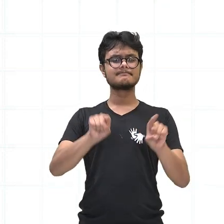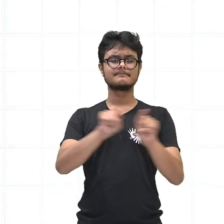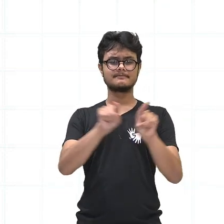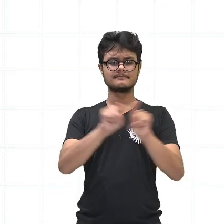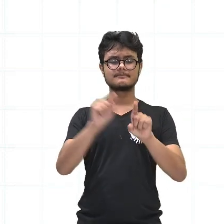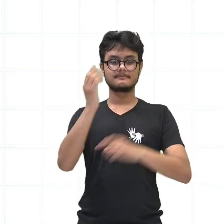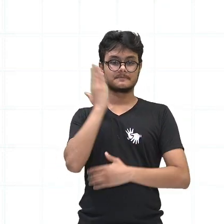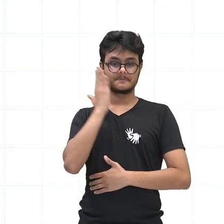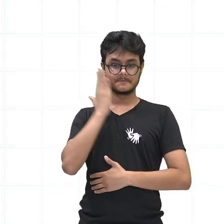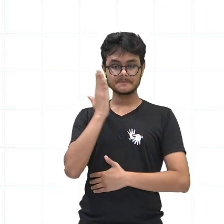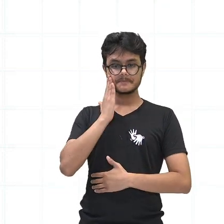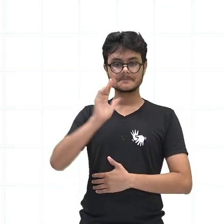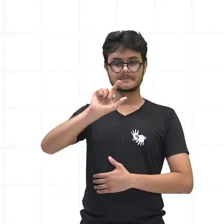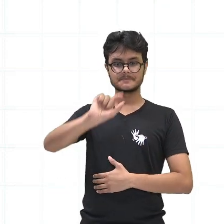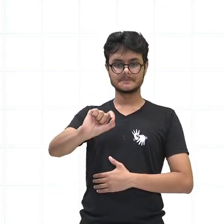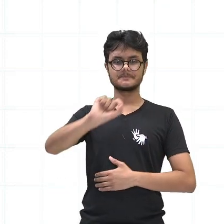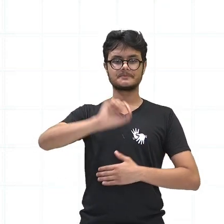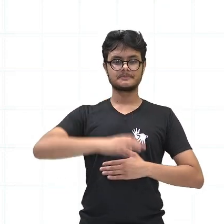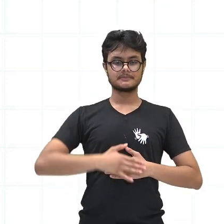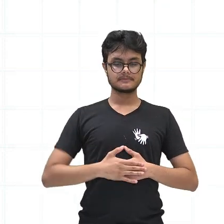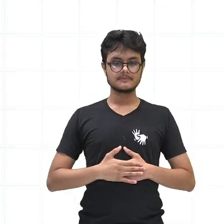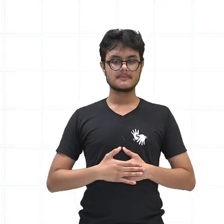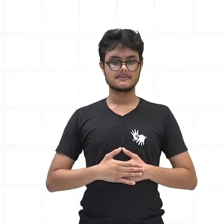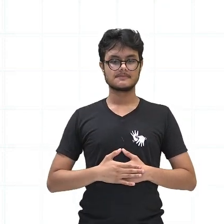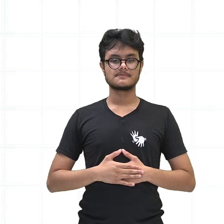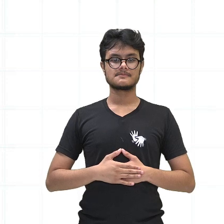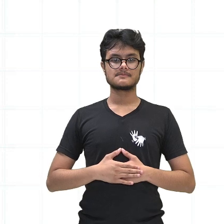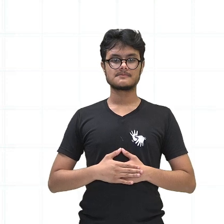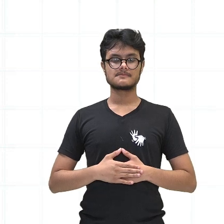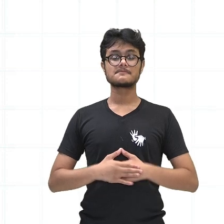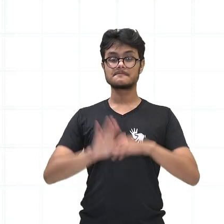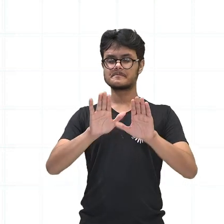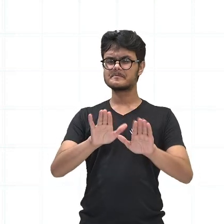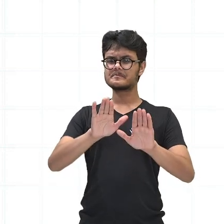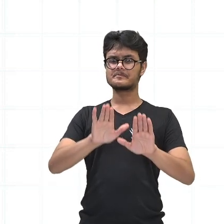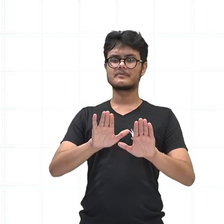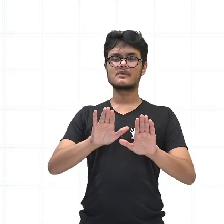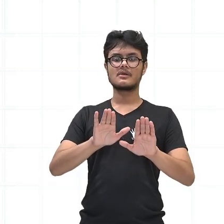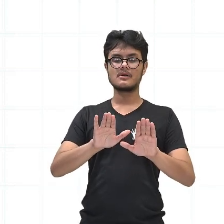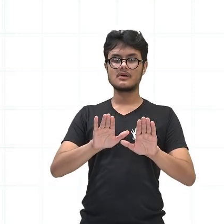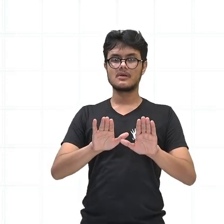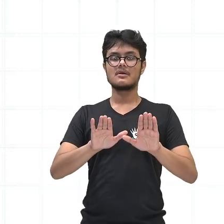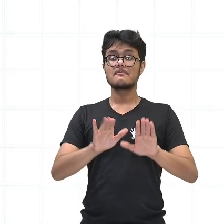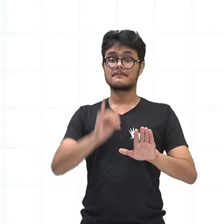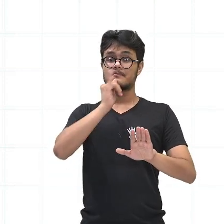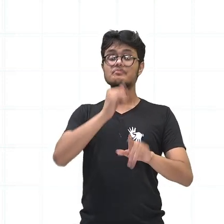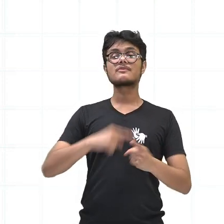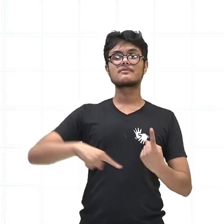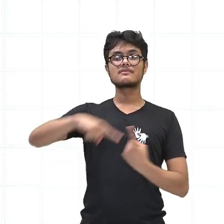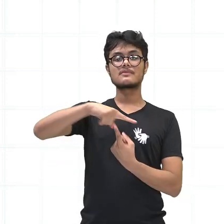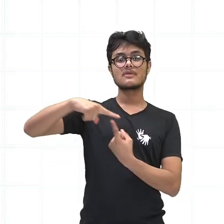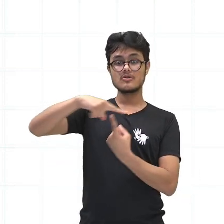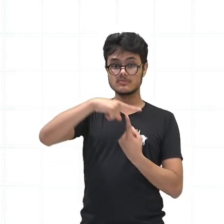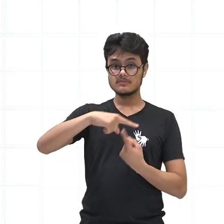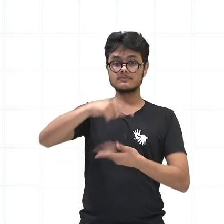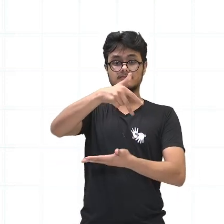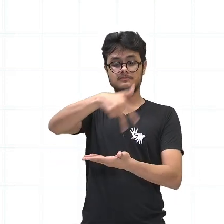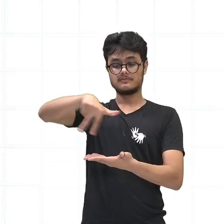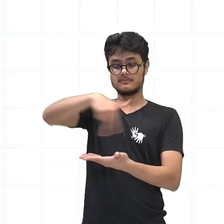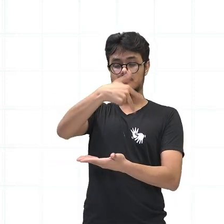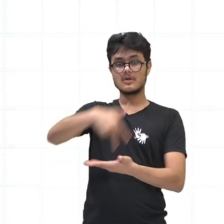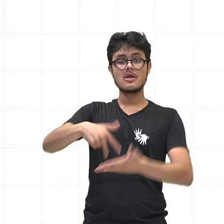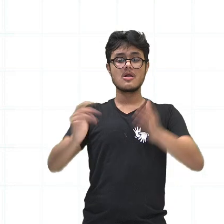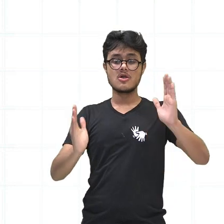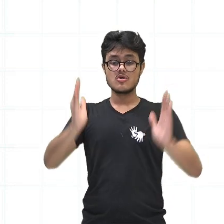de concerto ou dança acadêmica, refere-se a um estilo de dança que se originou nas cortes